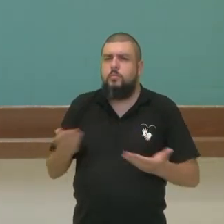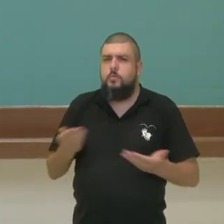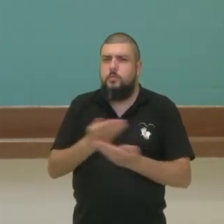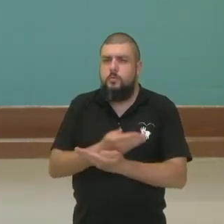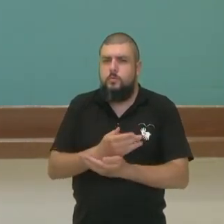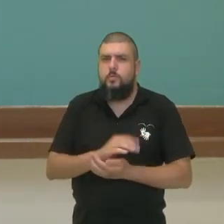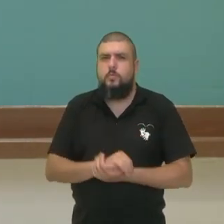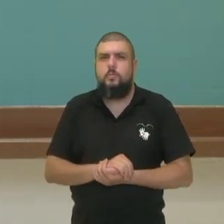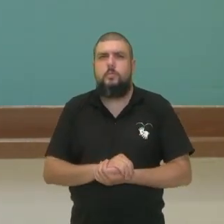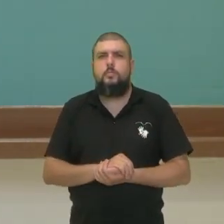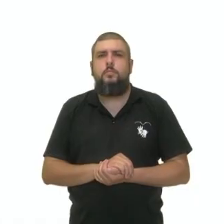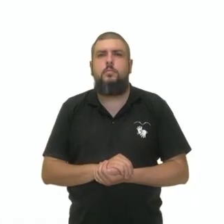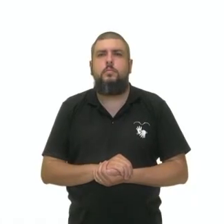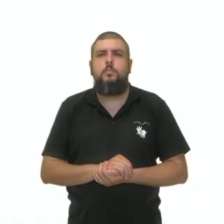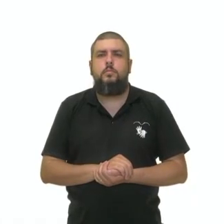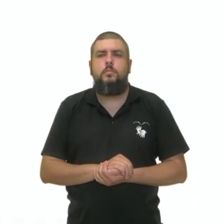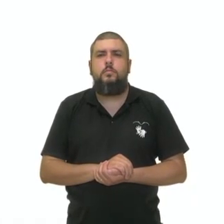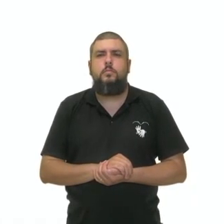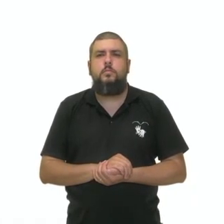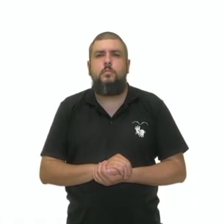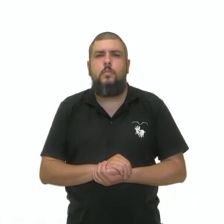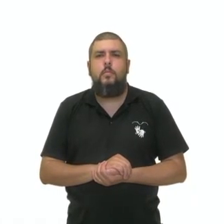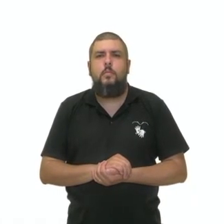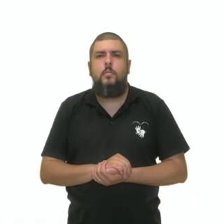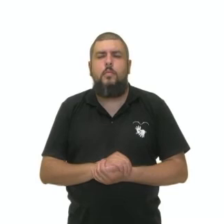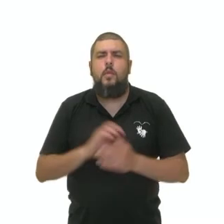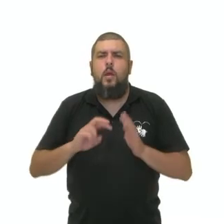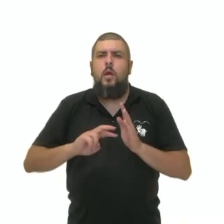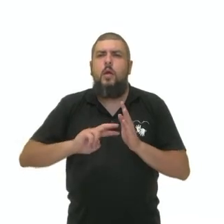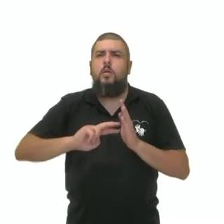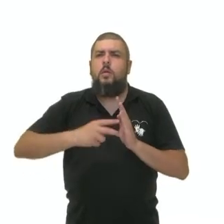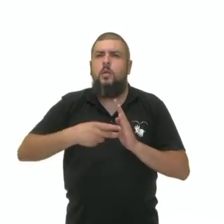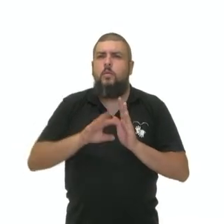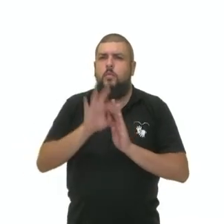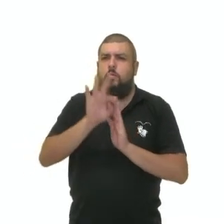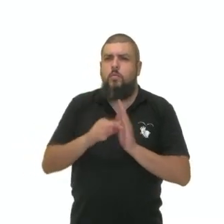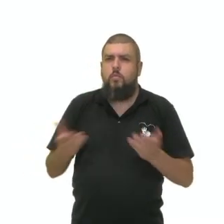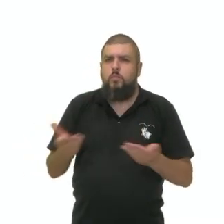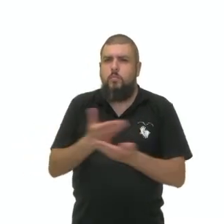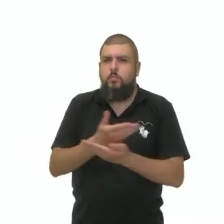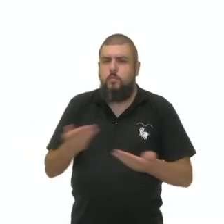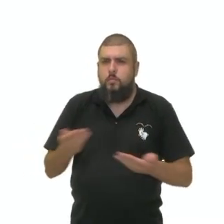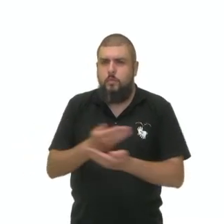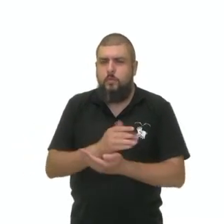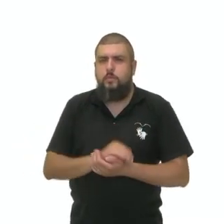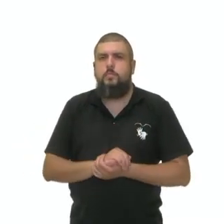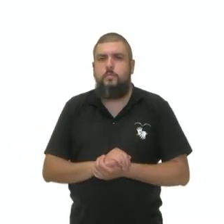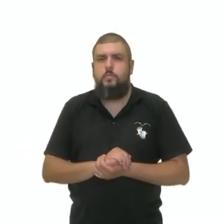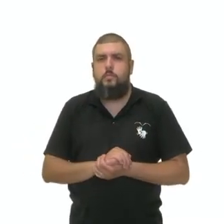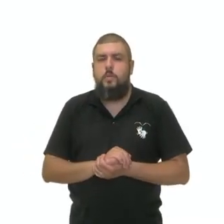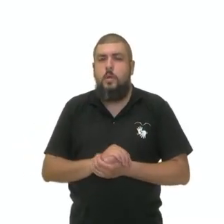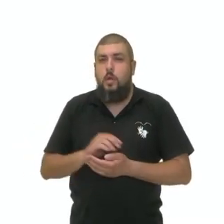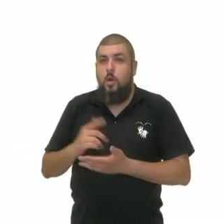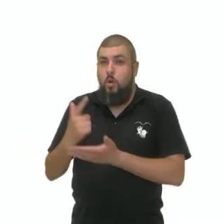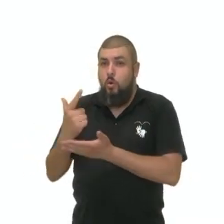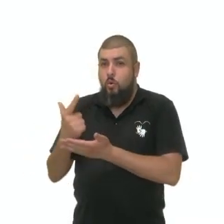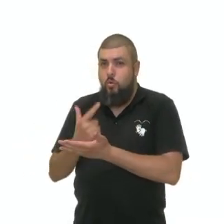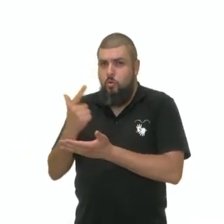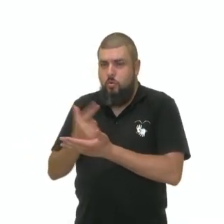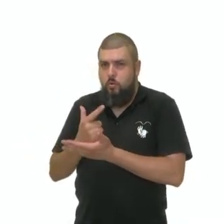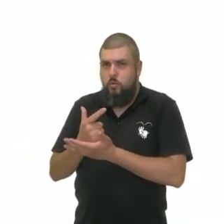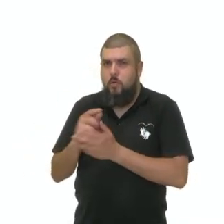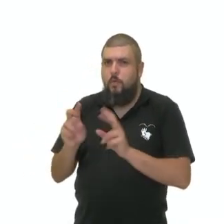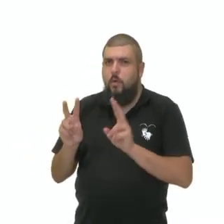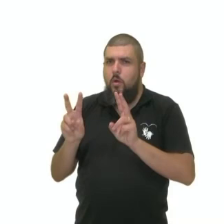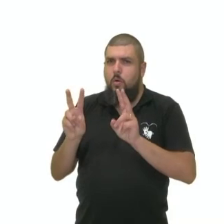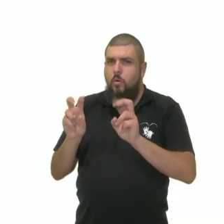intertextualidade aqui. Bora lá, ó. Então, intertextualidade. Ao lermos O Pequeno Príncipe Preto, de Rodrigo França, percebemos que há uma